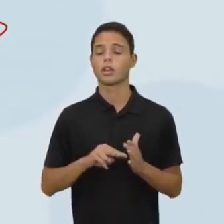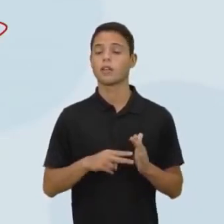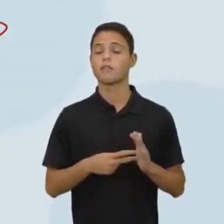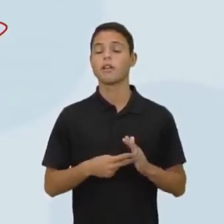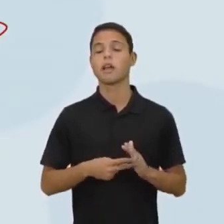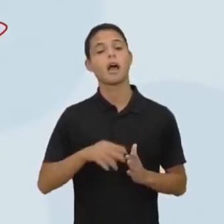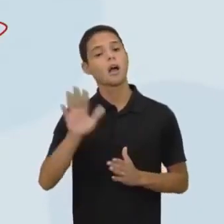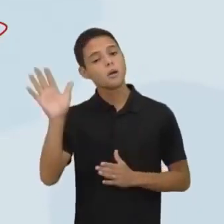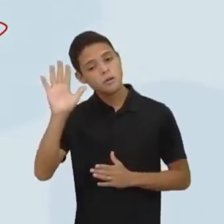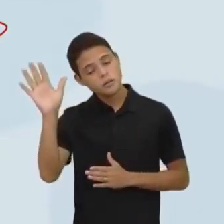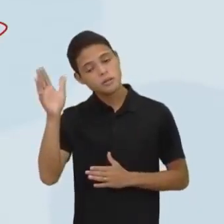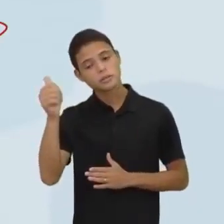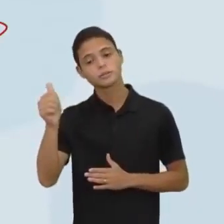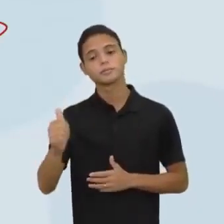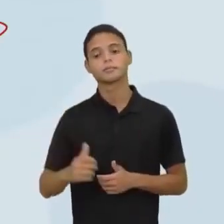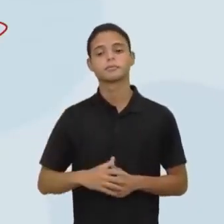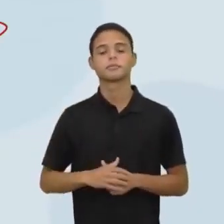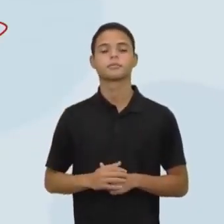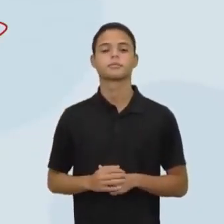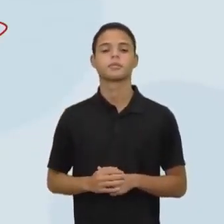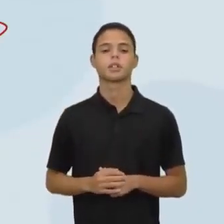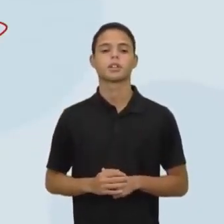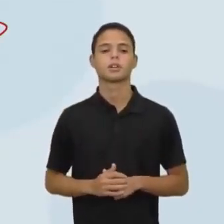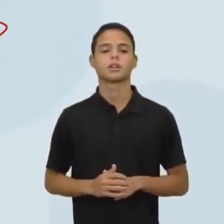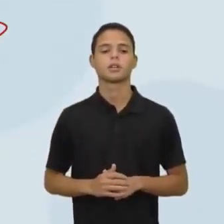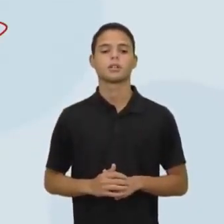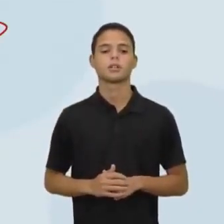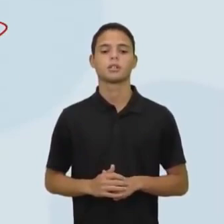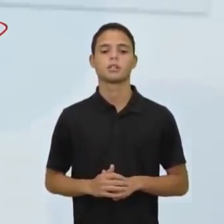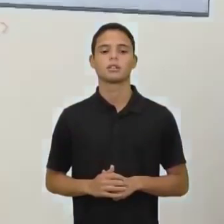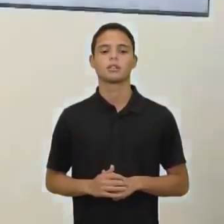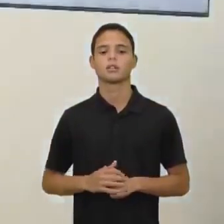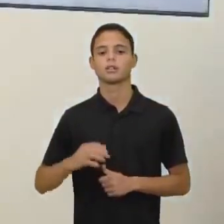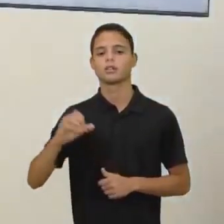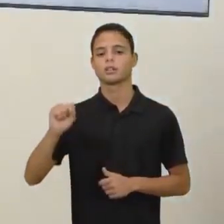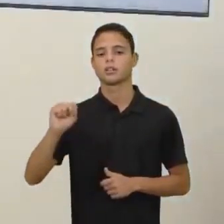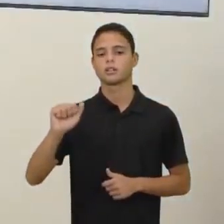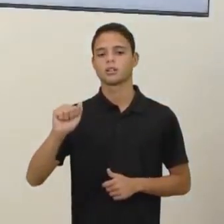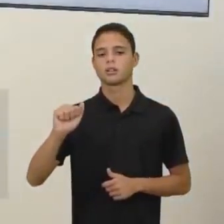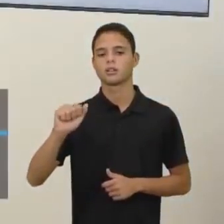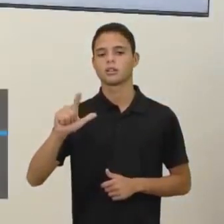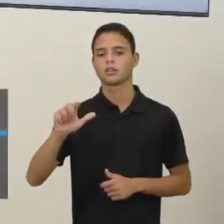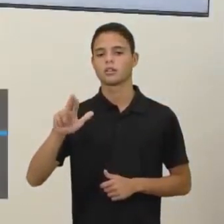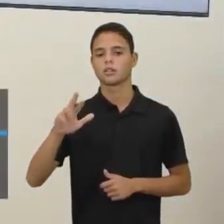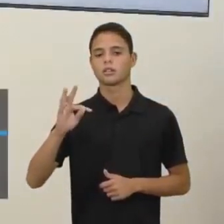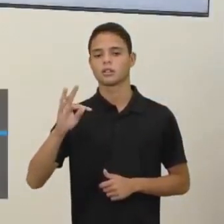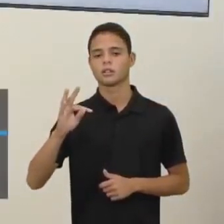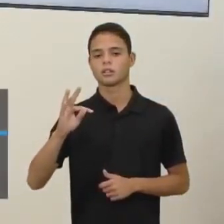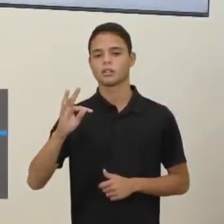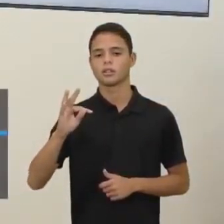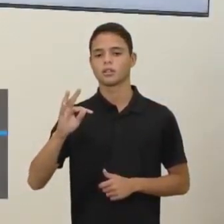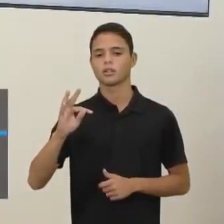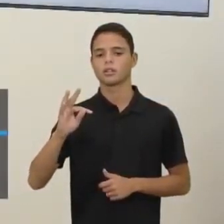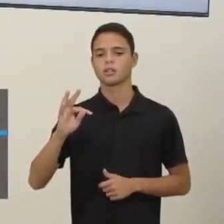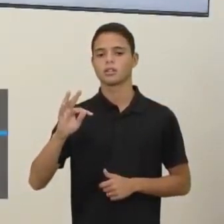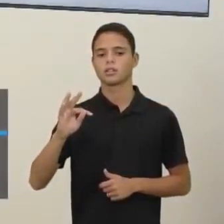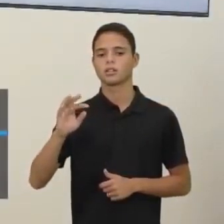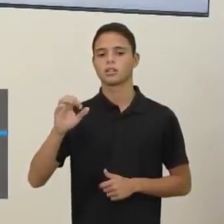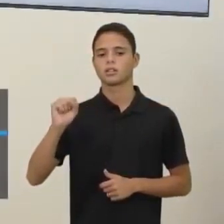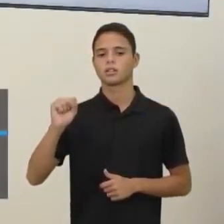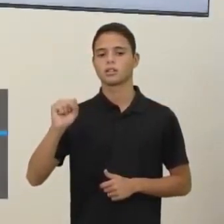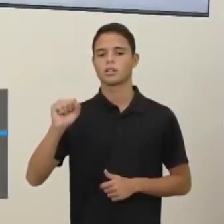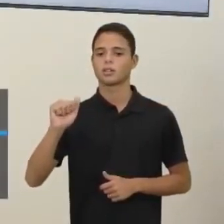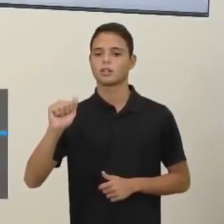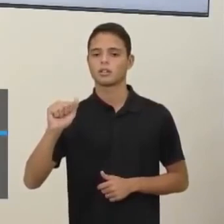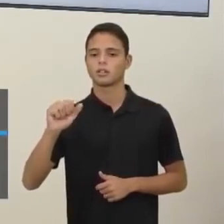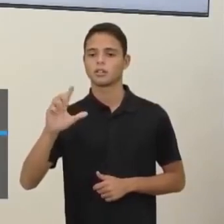oi. Oi. Então, salut. Não é pra falar salute. Não. Não é salute.